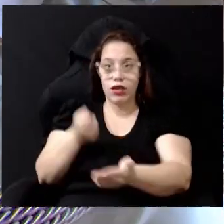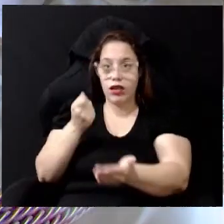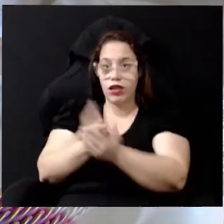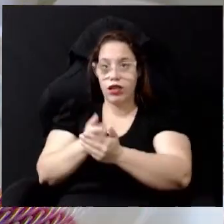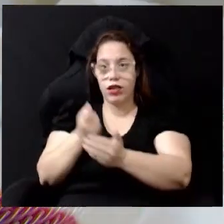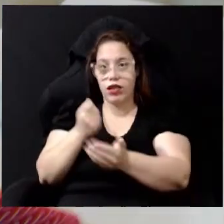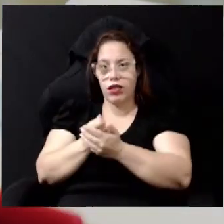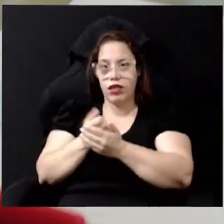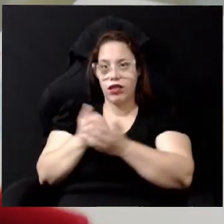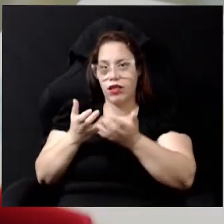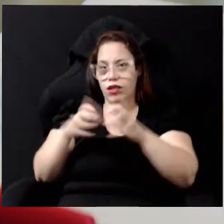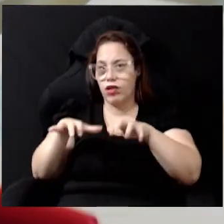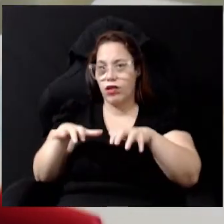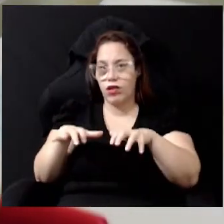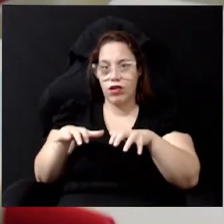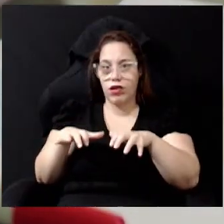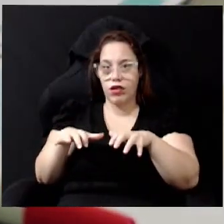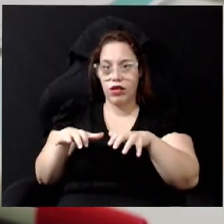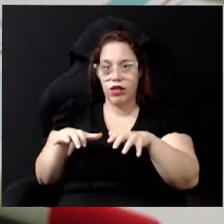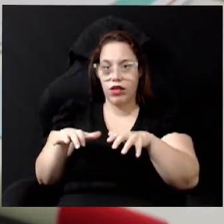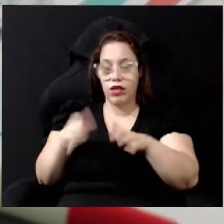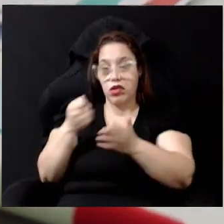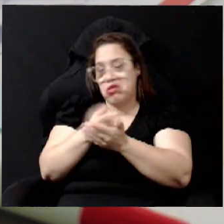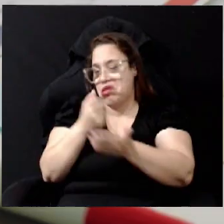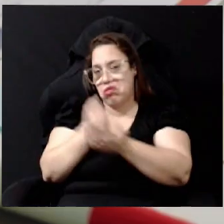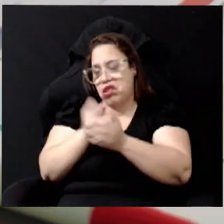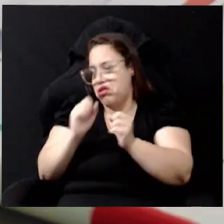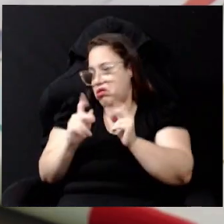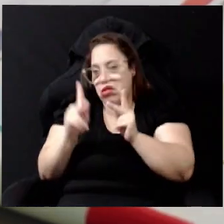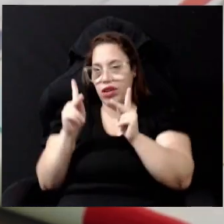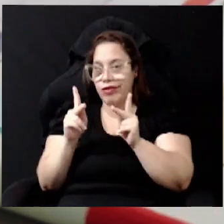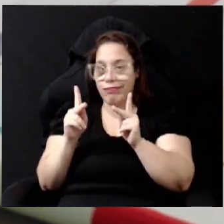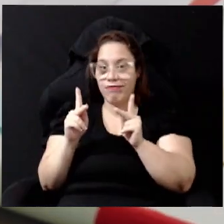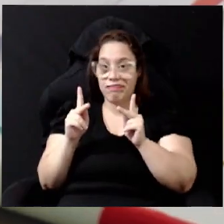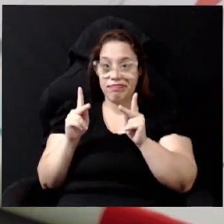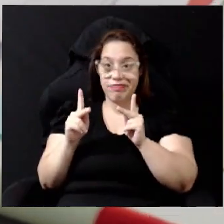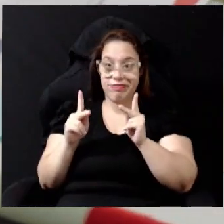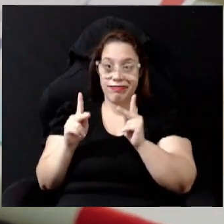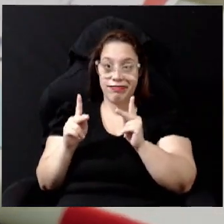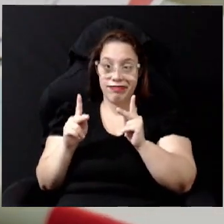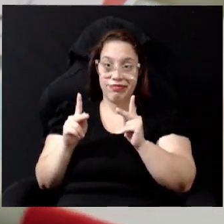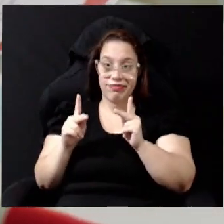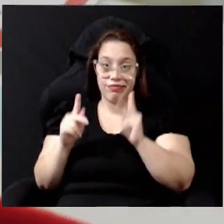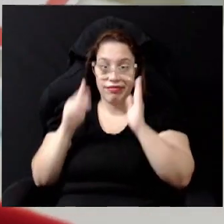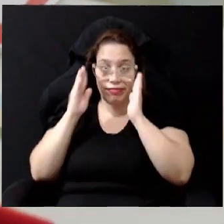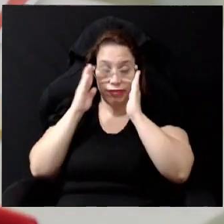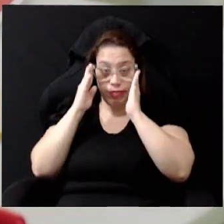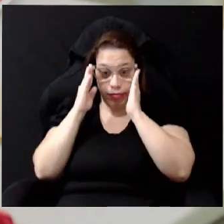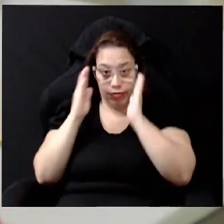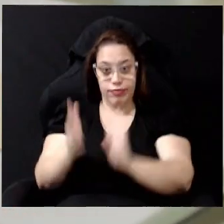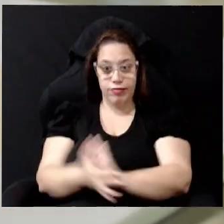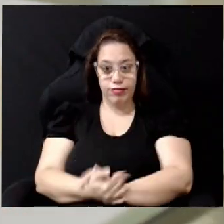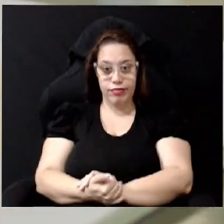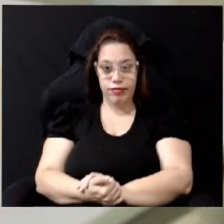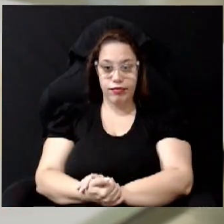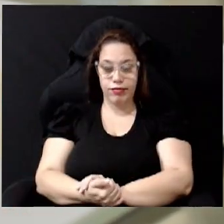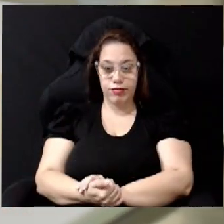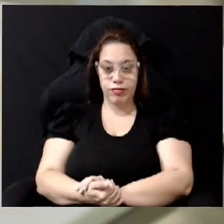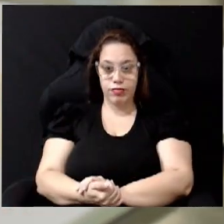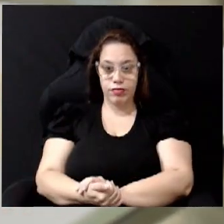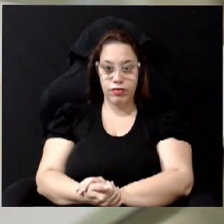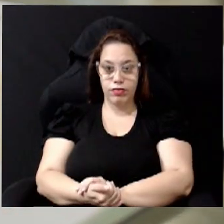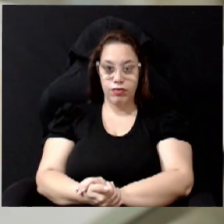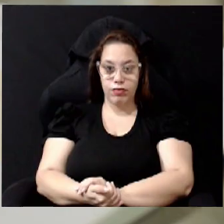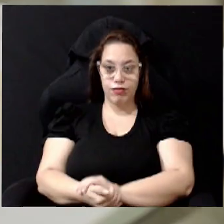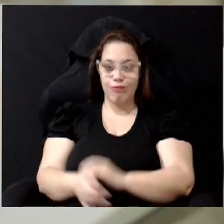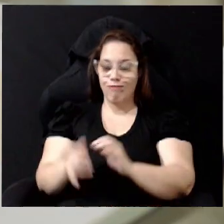gerente não quer saber, ótimo, se a pessoa está lá pagando, o bônus dele está garantido, ele está ganhando dinheiro com isso. E a pessoa está numa situação de infelicidade,